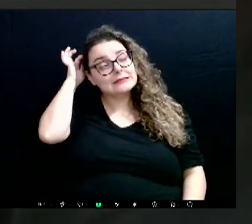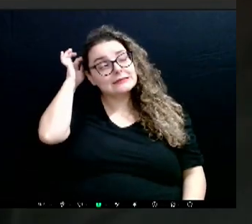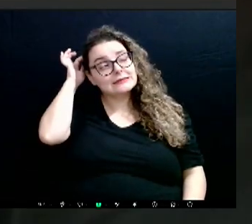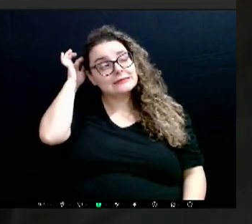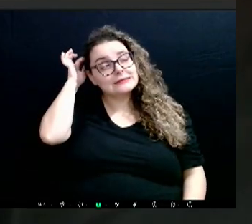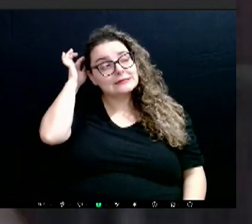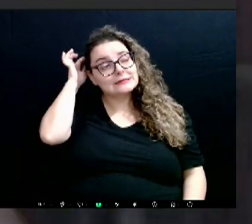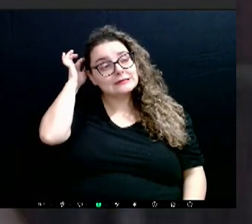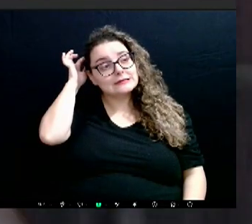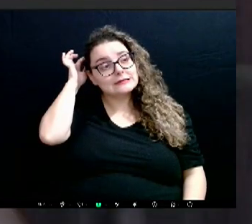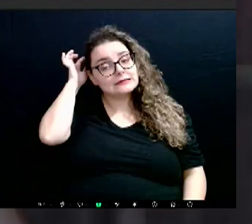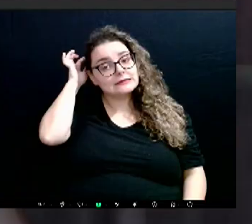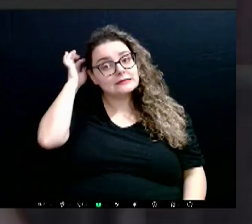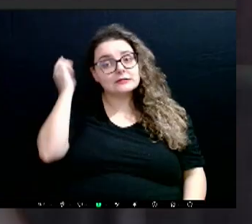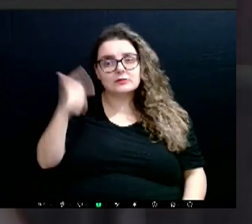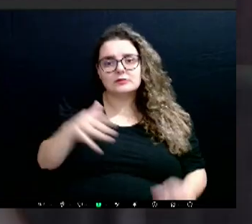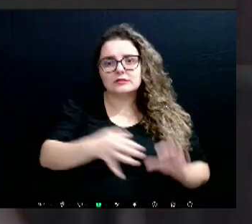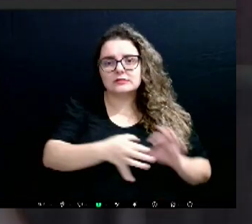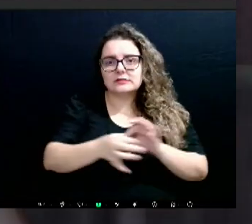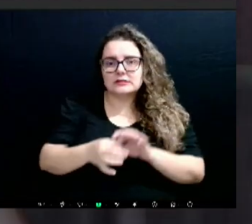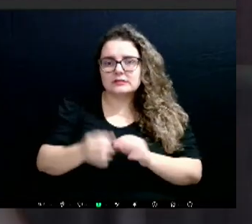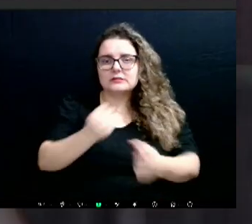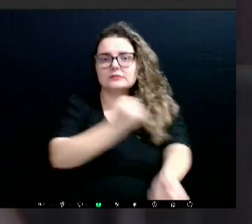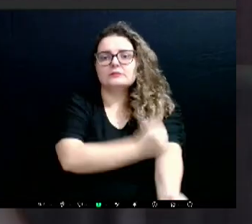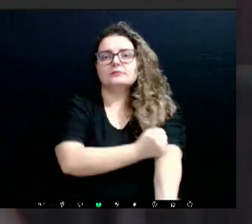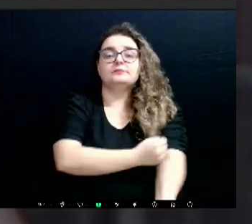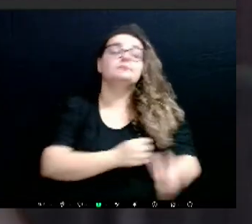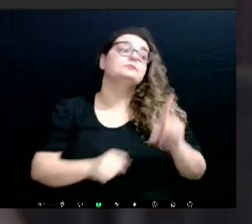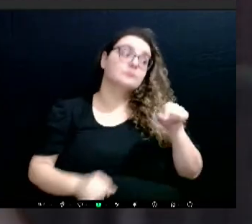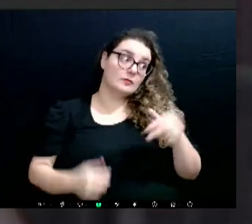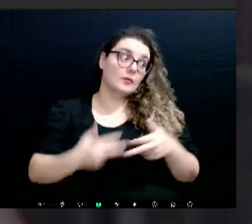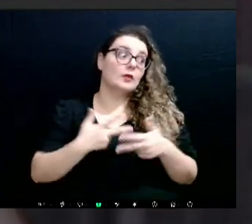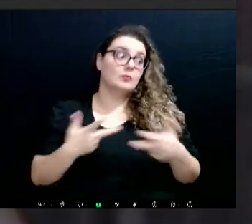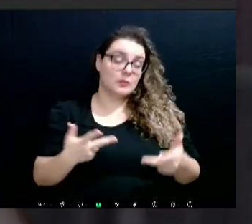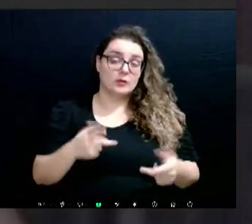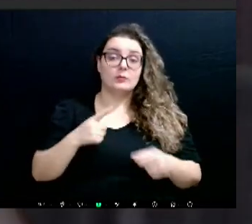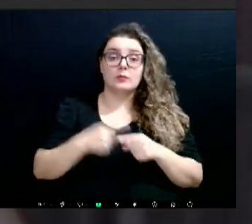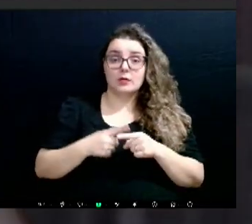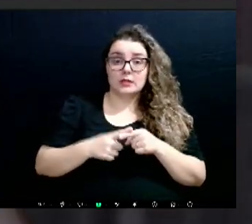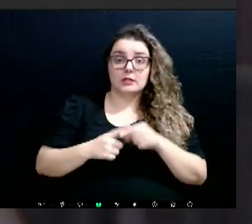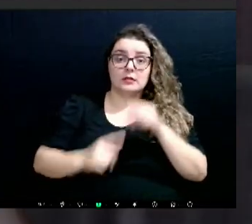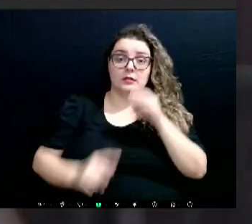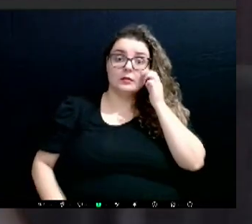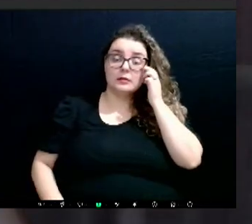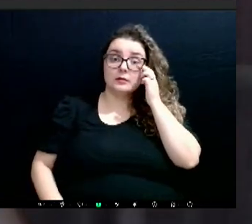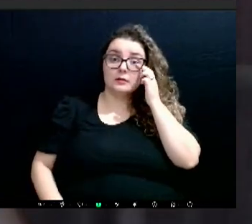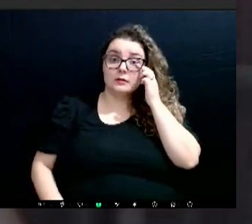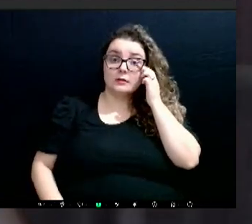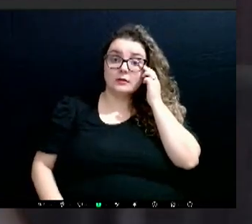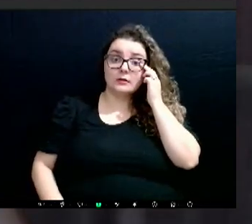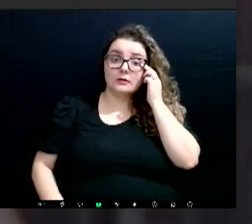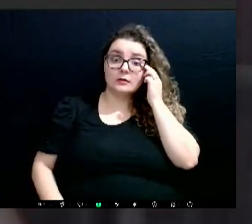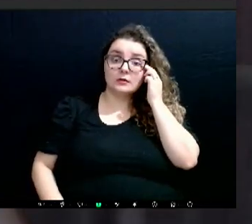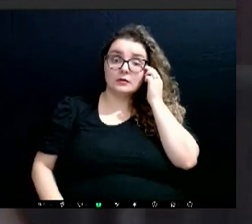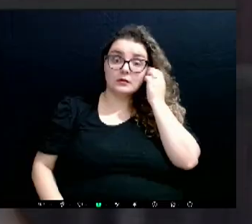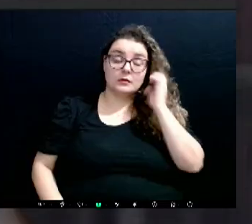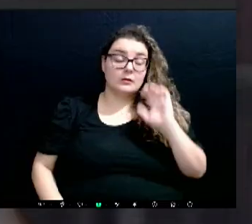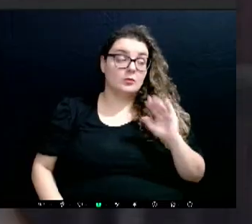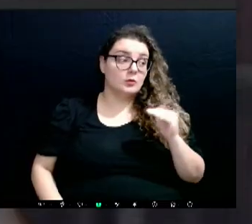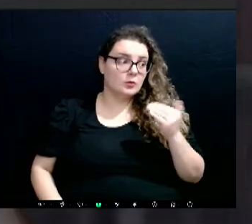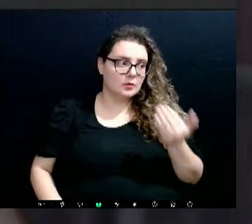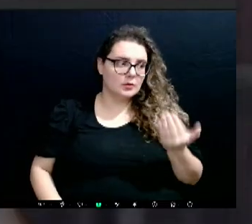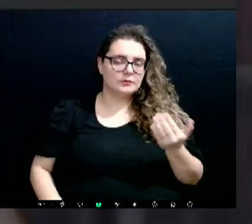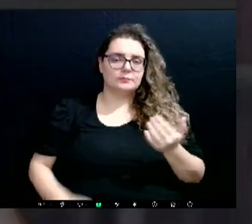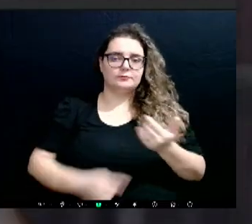ciclo vicioso, na sua opinião? É um ponto importantíssimo, porque a partir do momento, a tecnologia ela